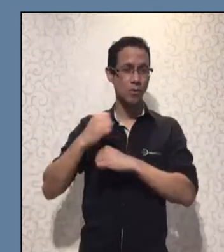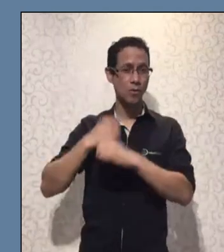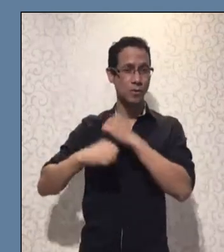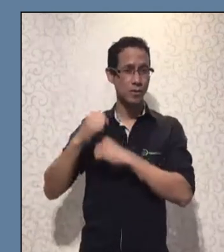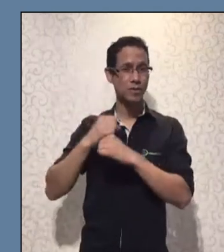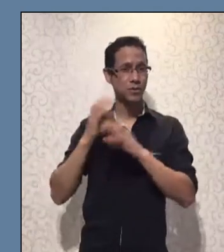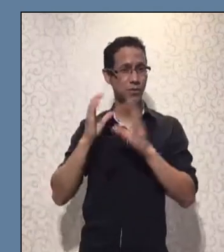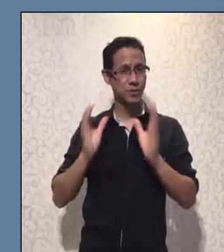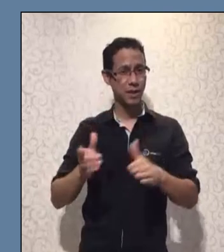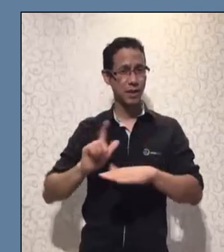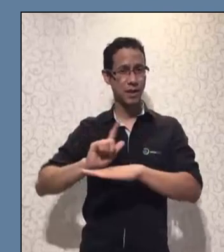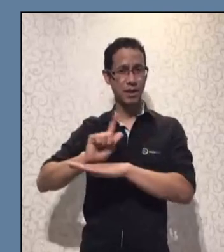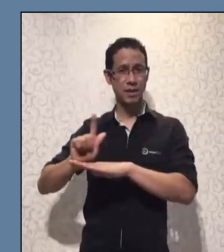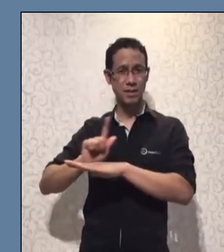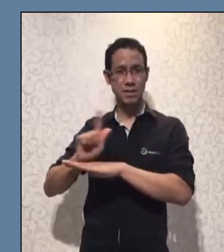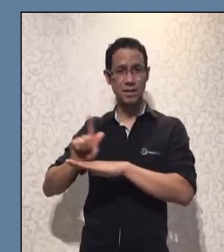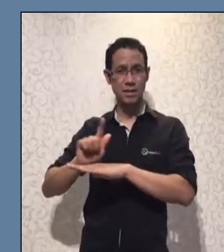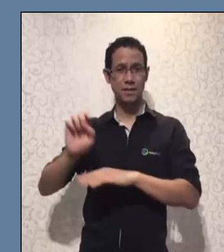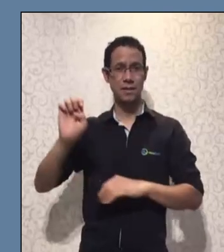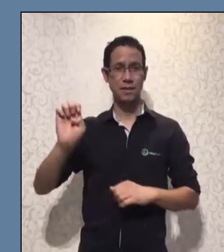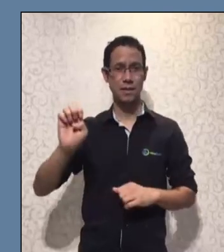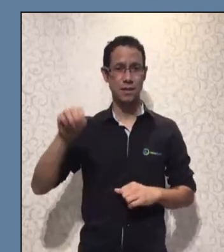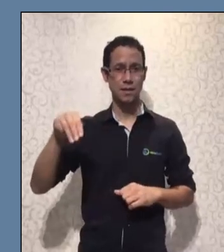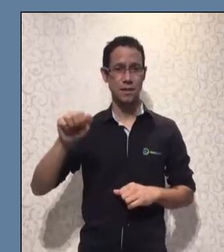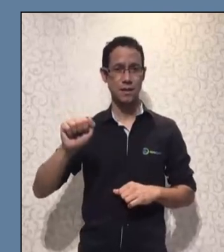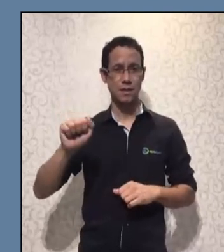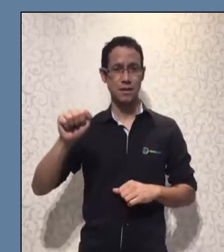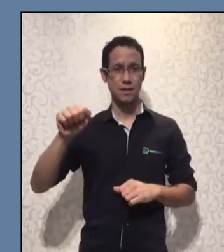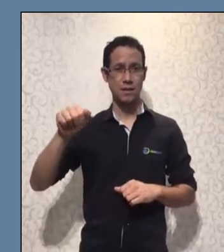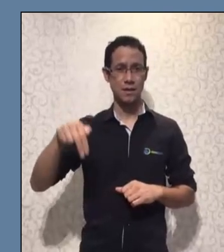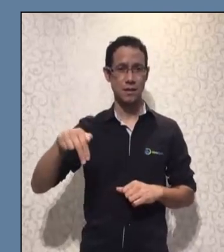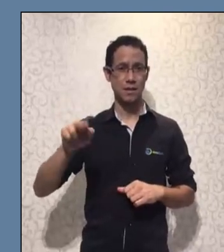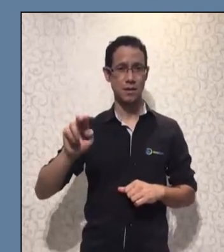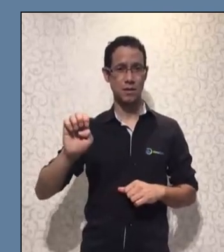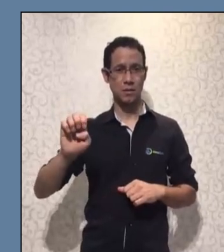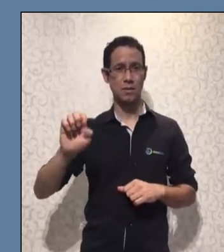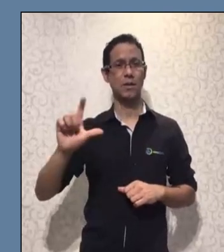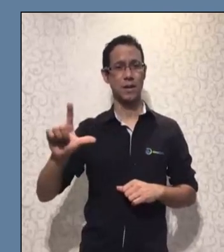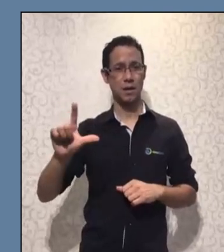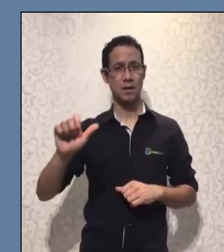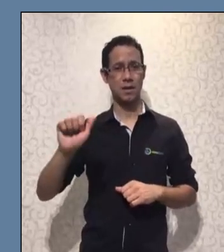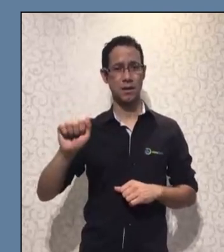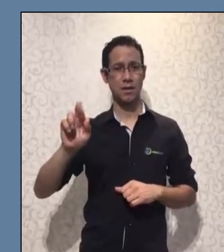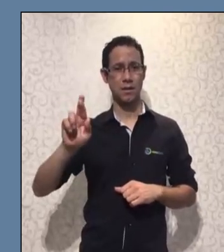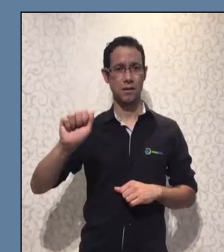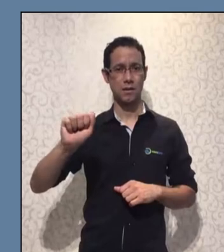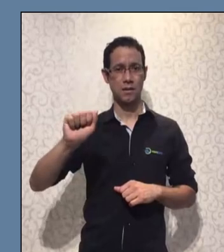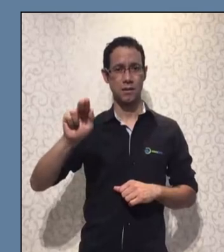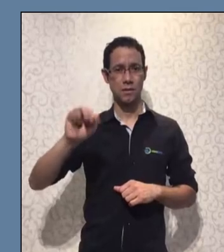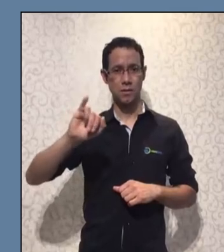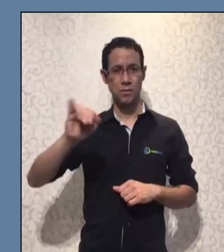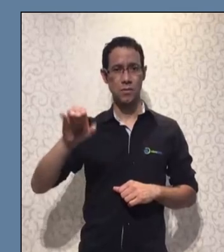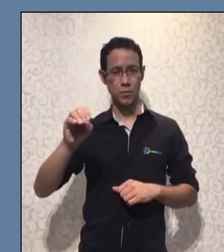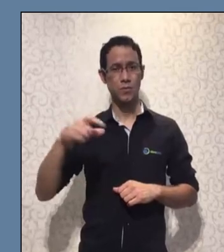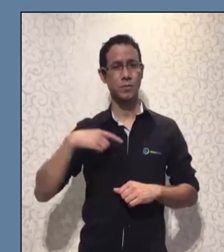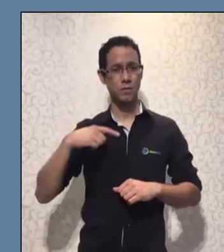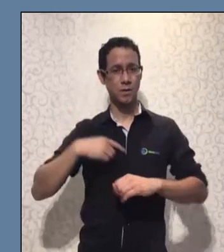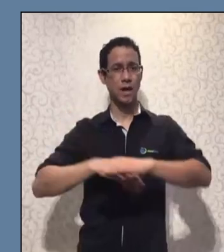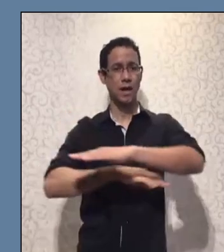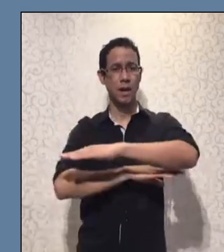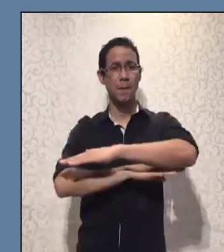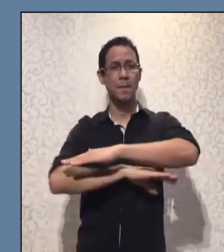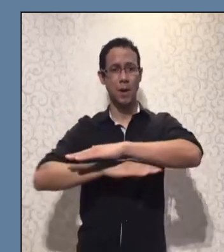do Emanuel Araújo, né, na Coteca. Então, eu acho que tem alguns momentos muito